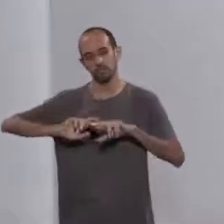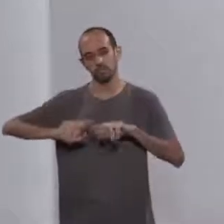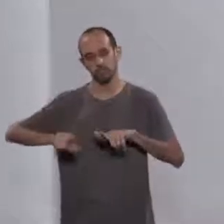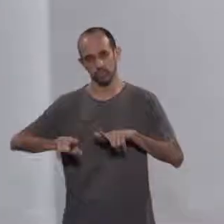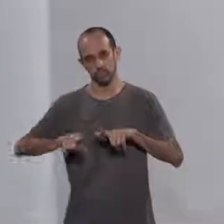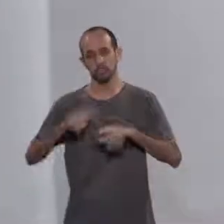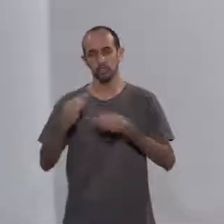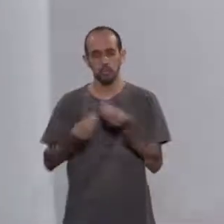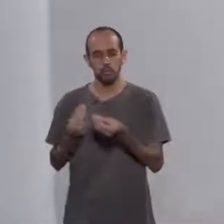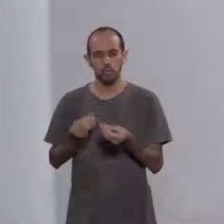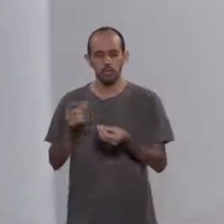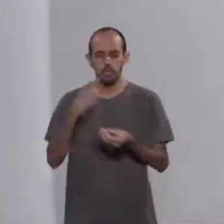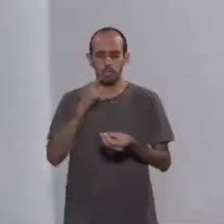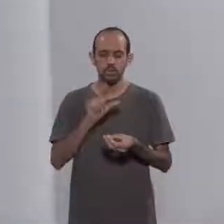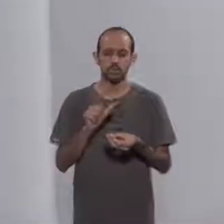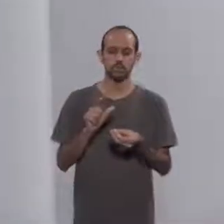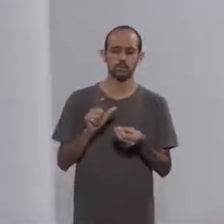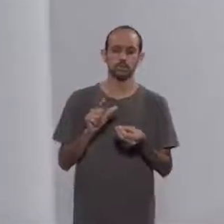o aluno conseguiu